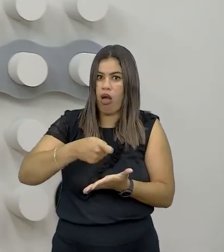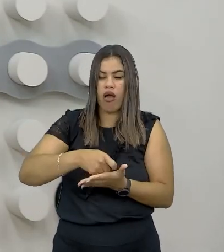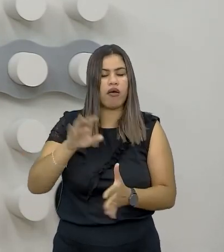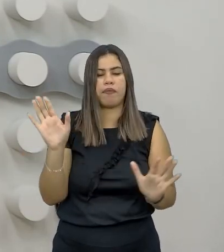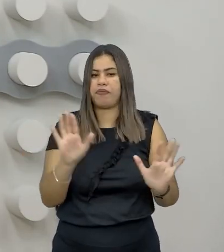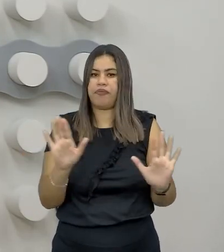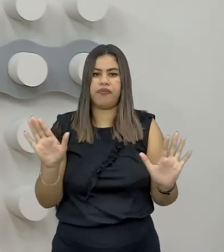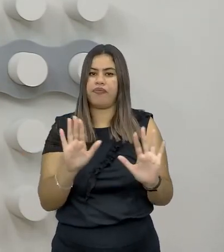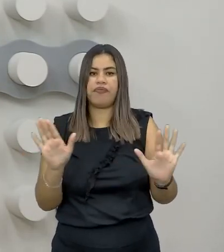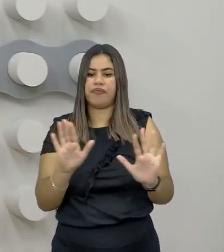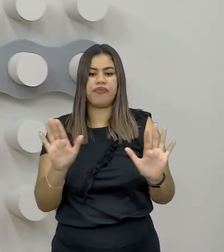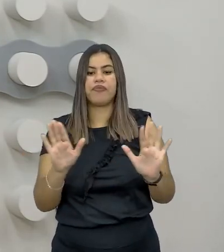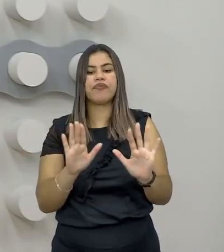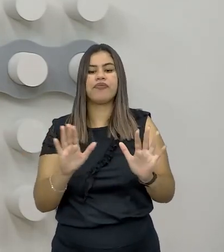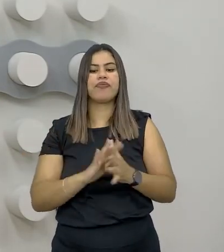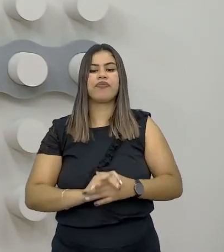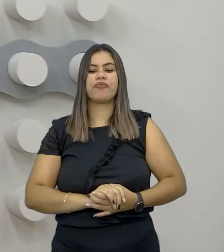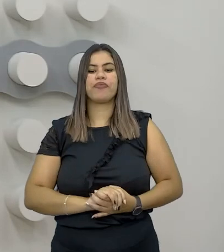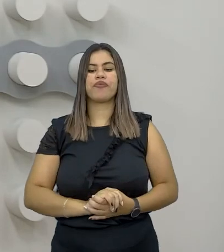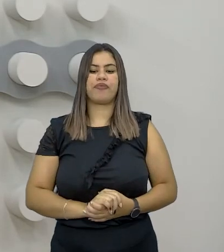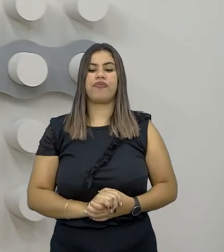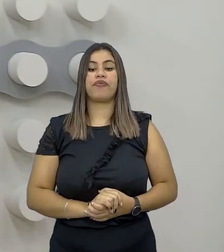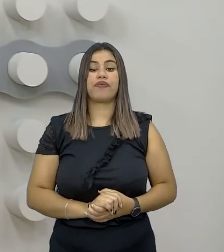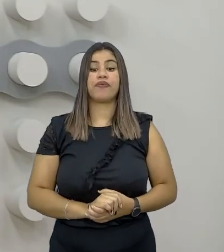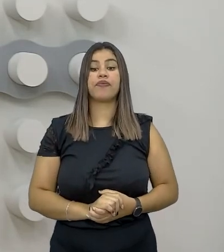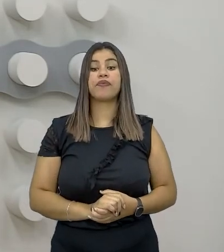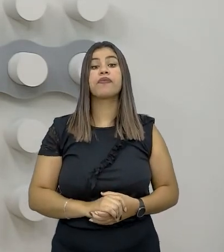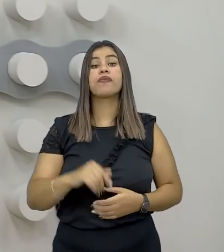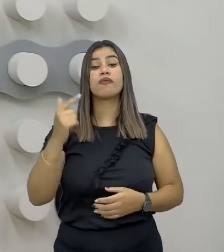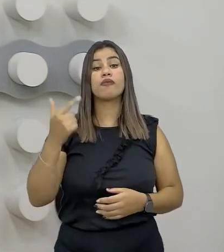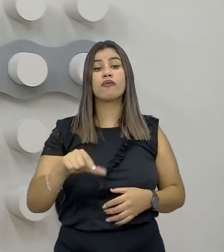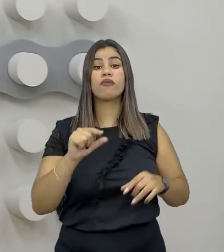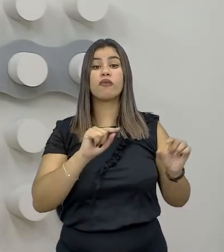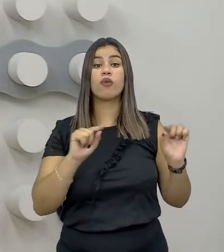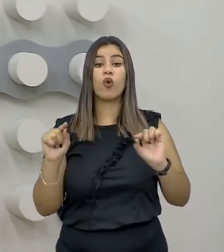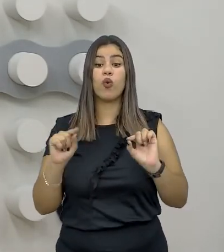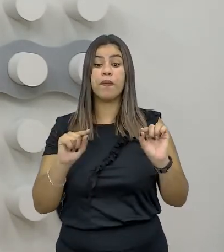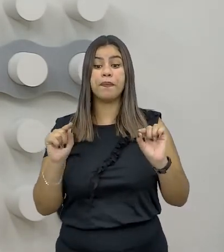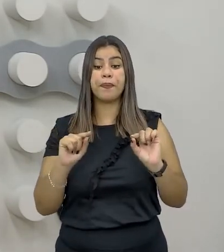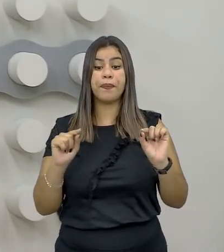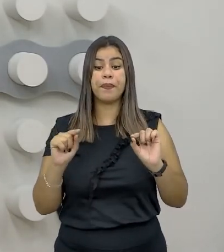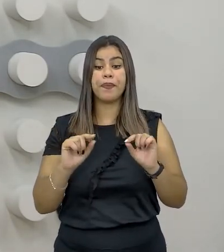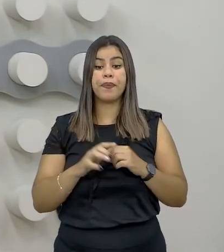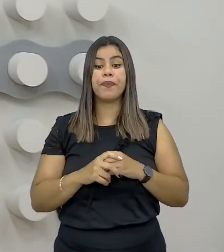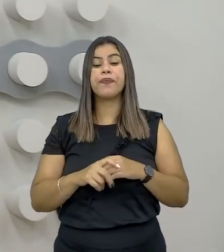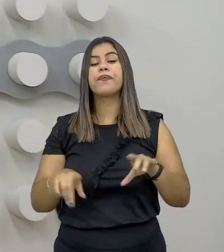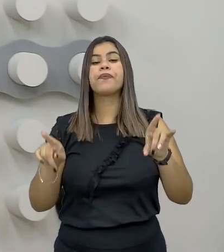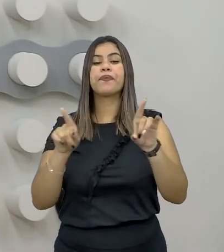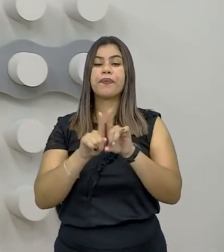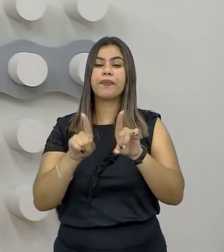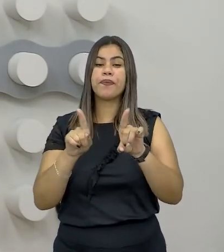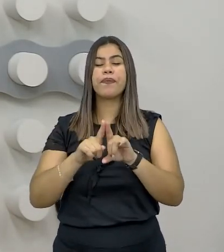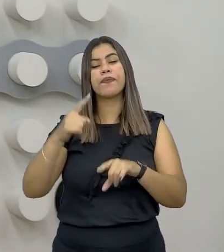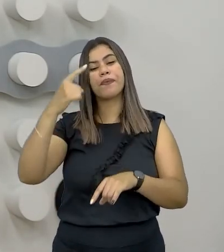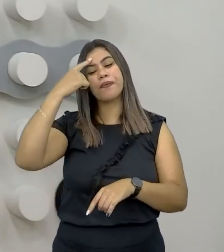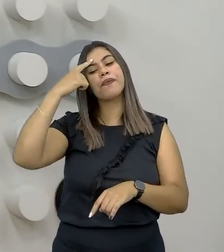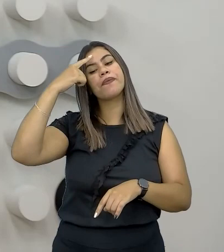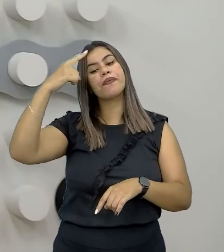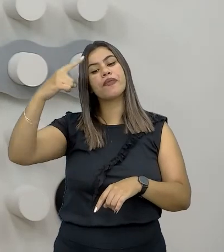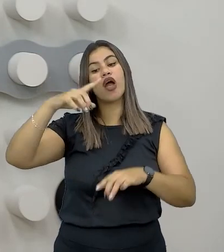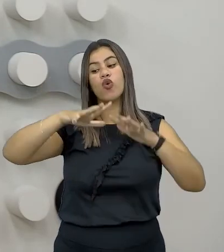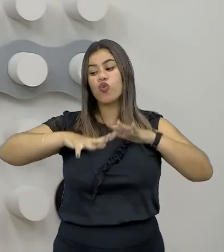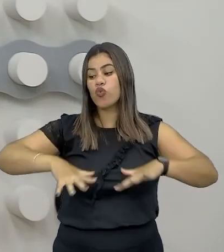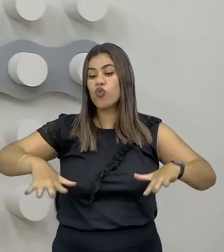certo? Repetindo aqui. E, além disso, também pensar que todas